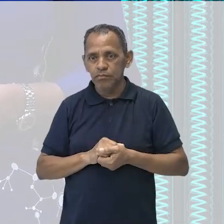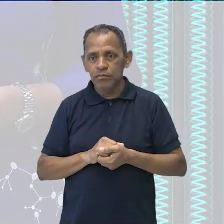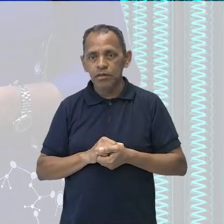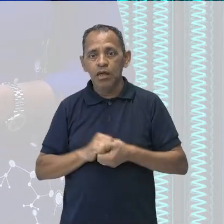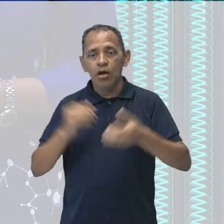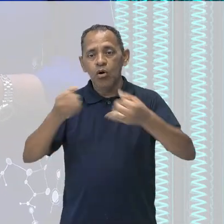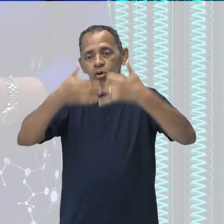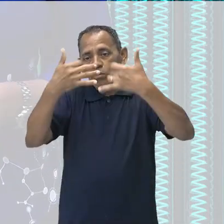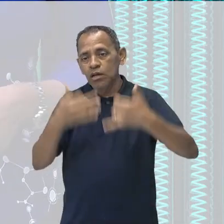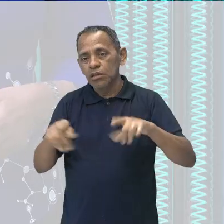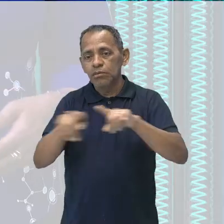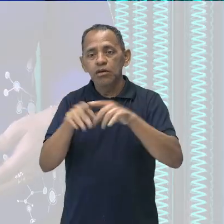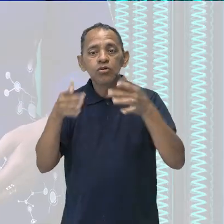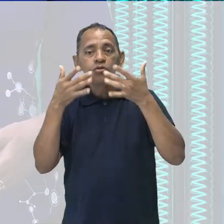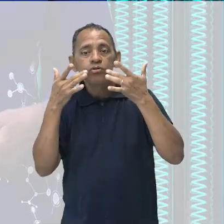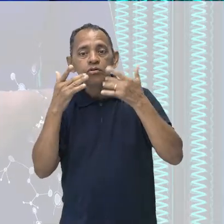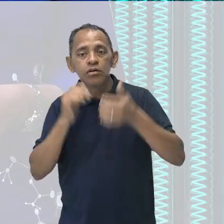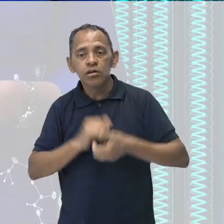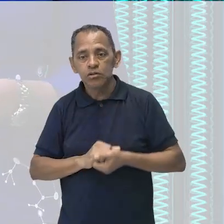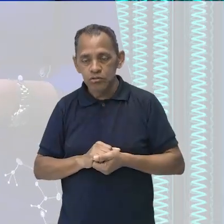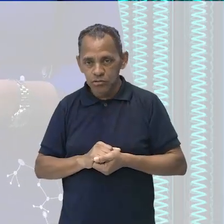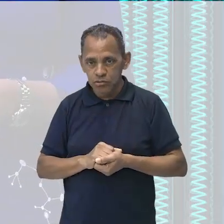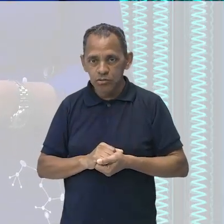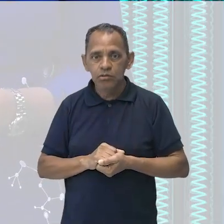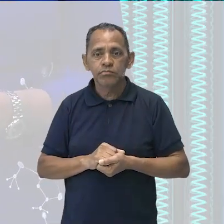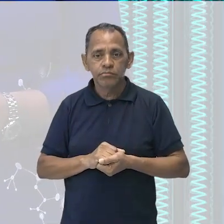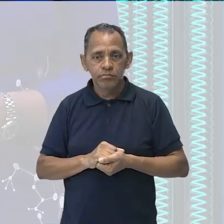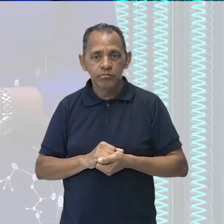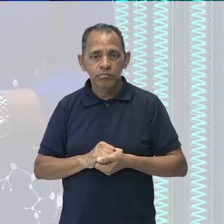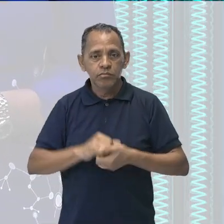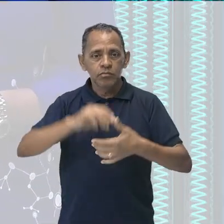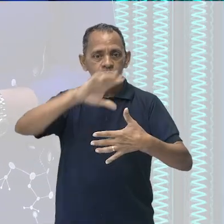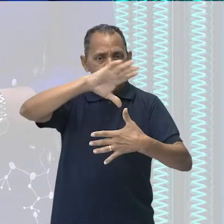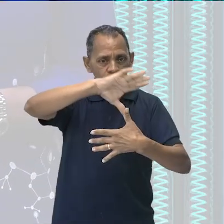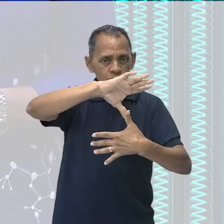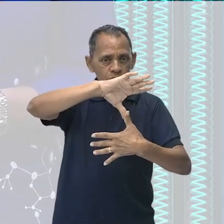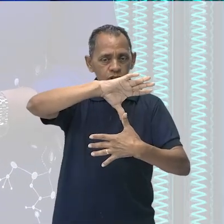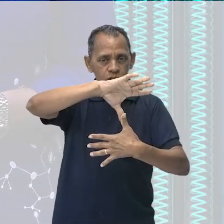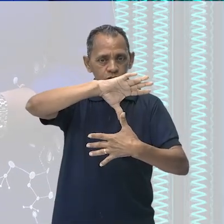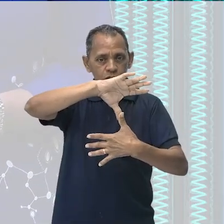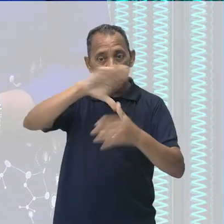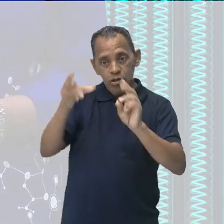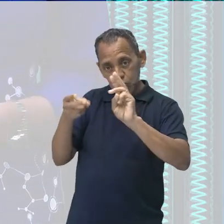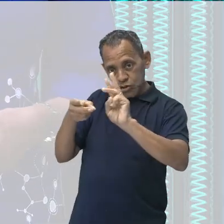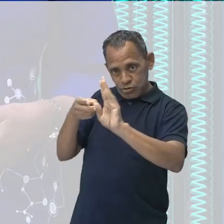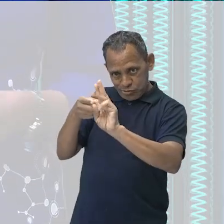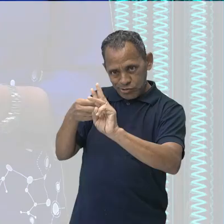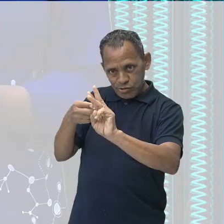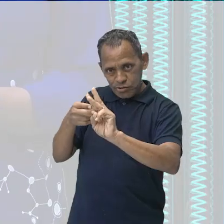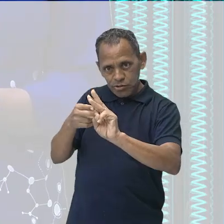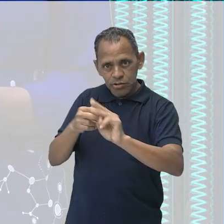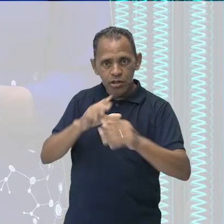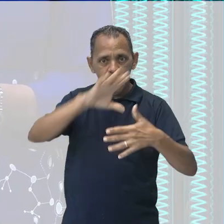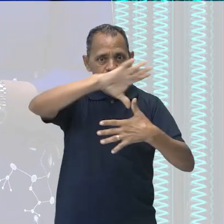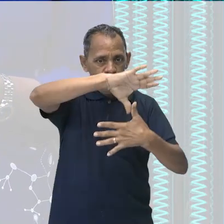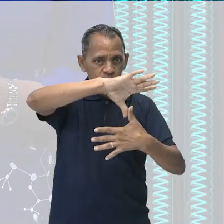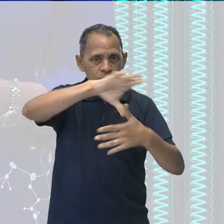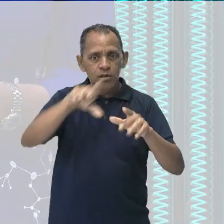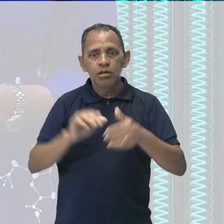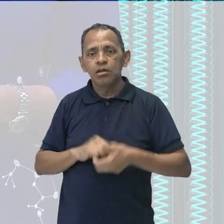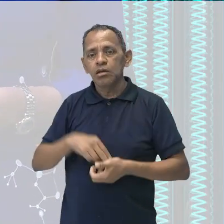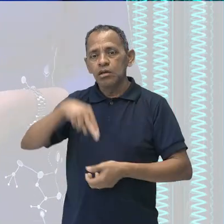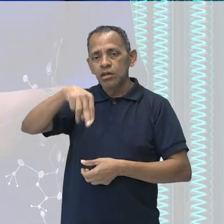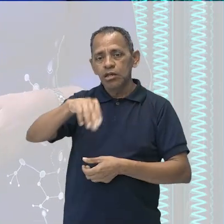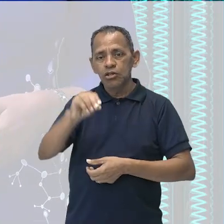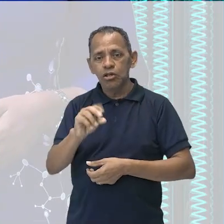comunitária. E vamos agora falar sobre teatro norte-americano. Teatro indígena norte-americano.